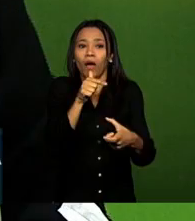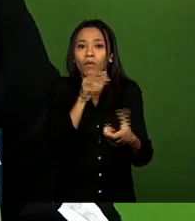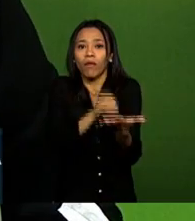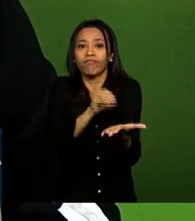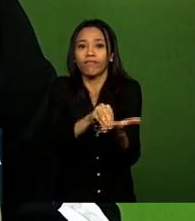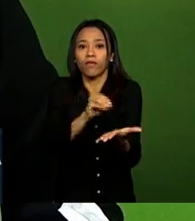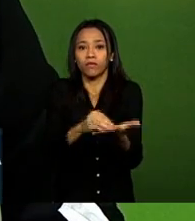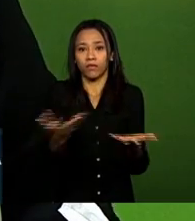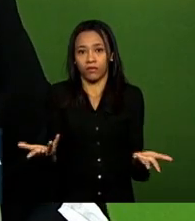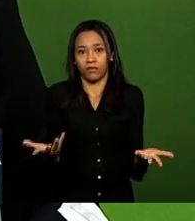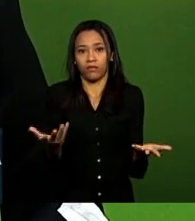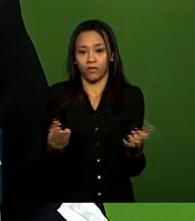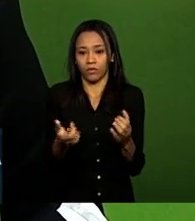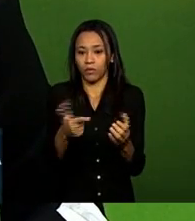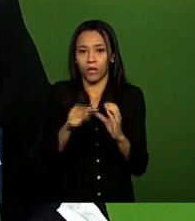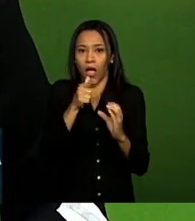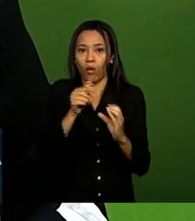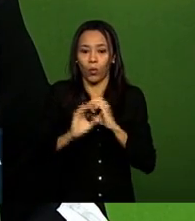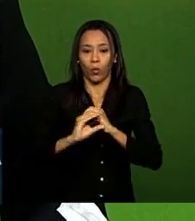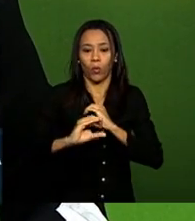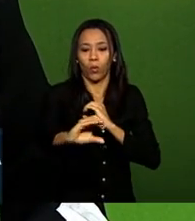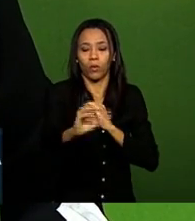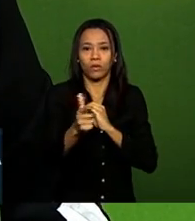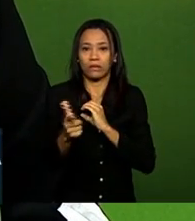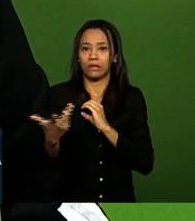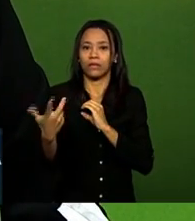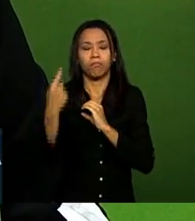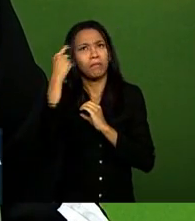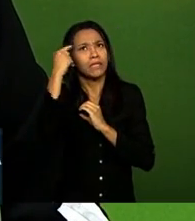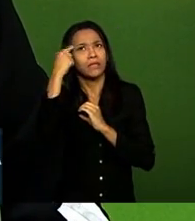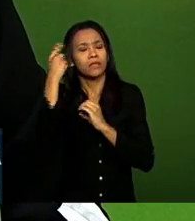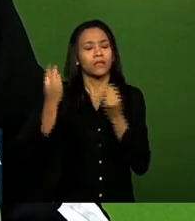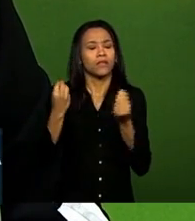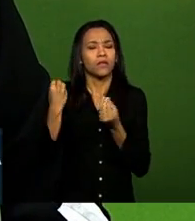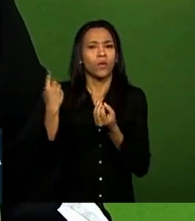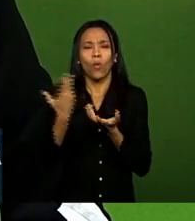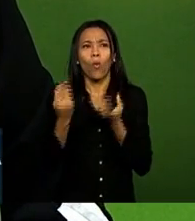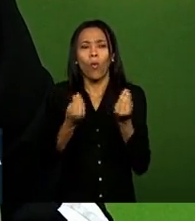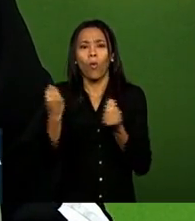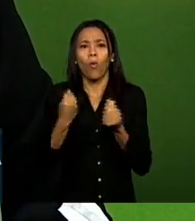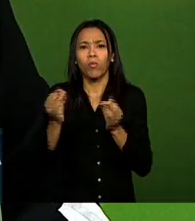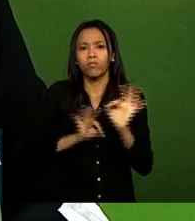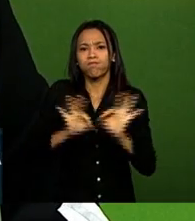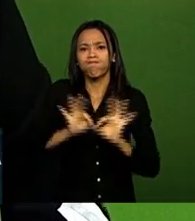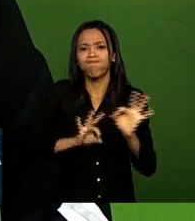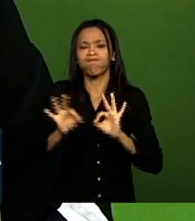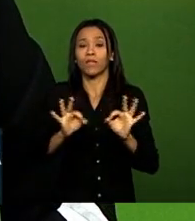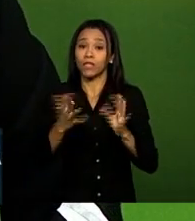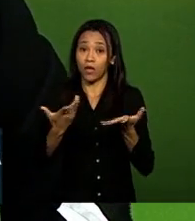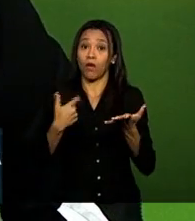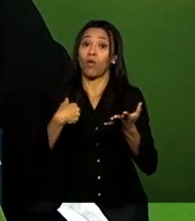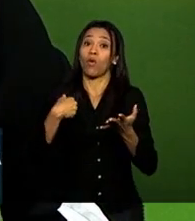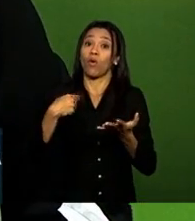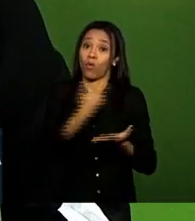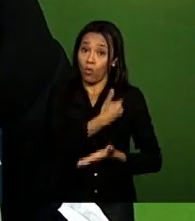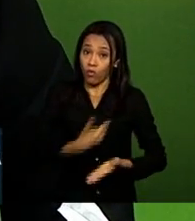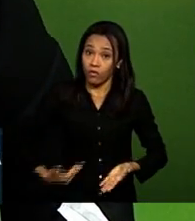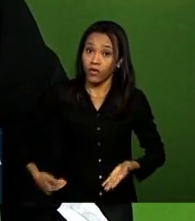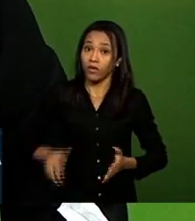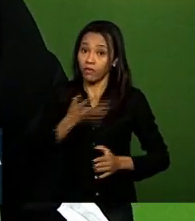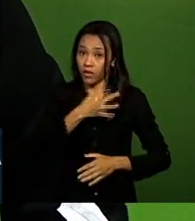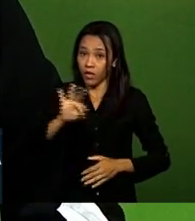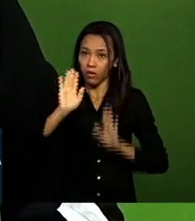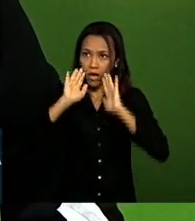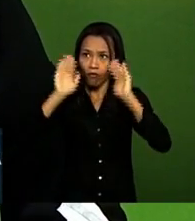e ao mesmo tempo eh pensando obras de natureza estrutural então o Governo está focado está acompan está